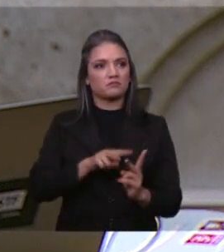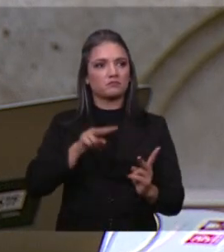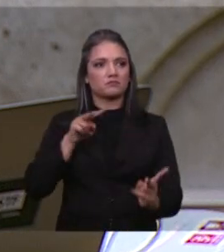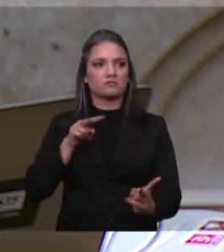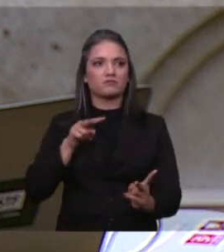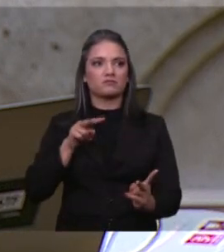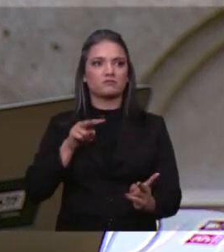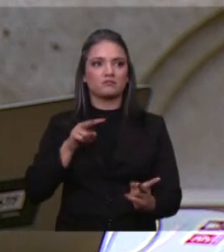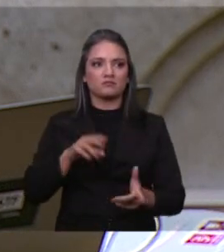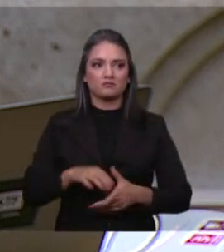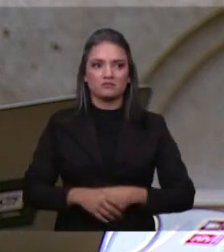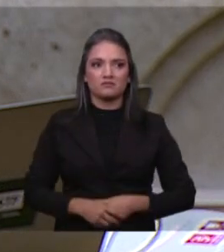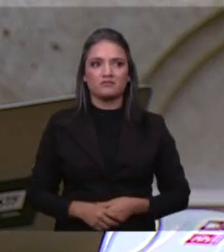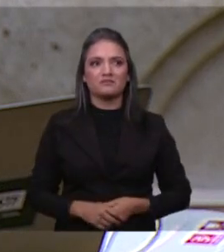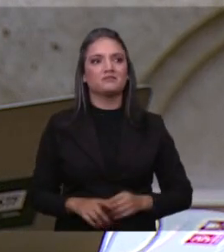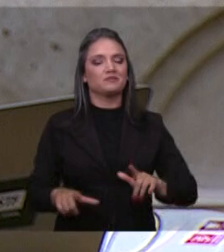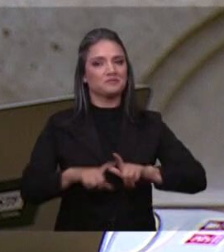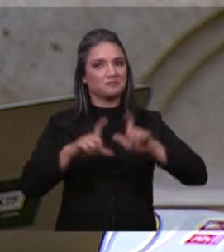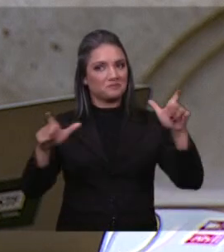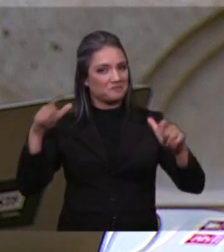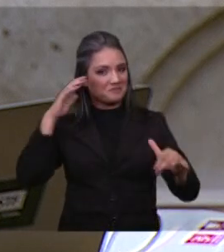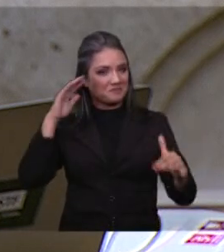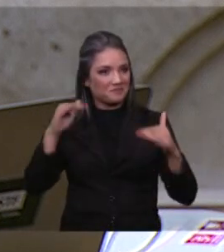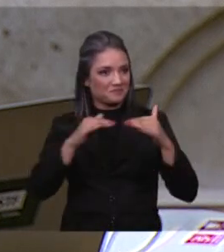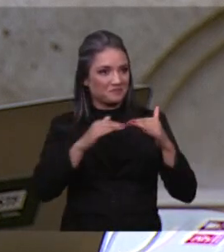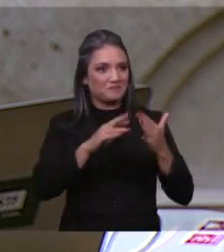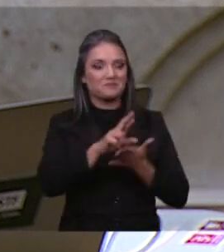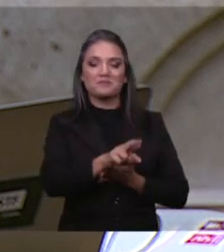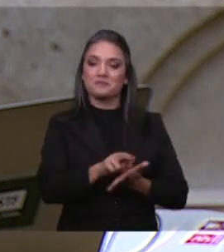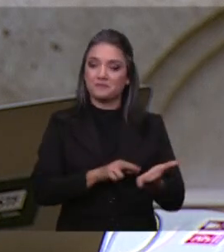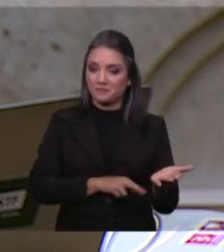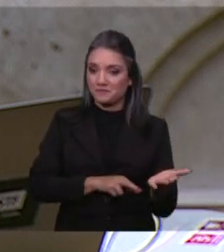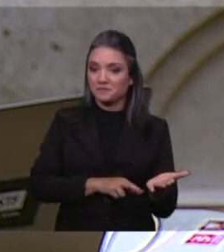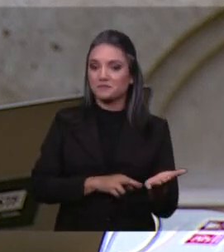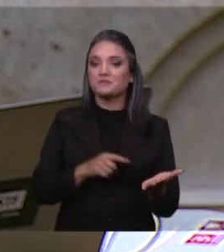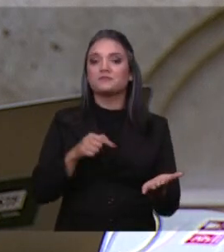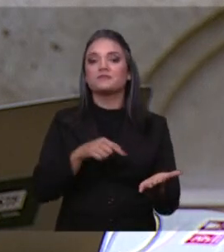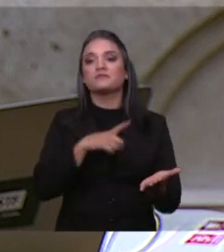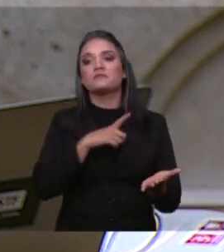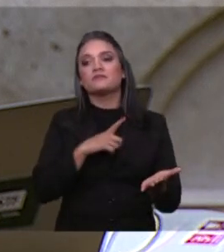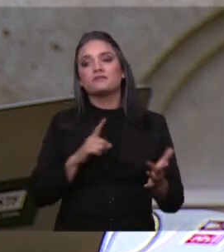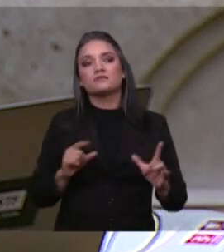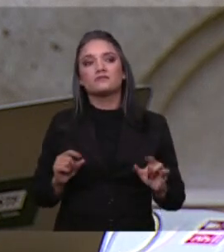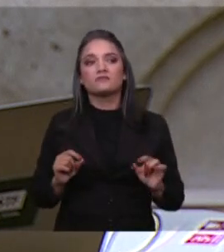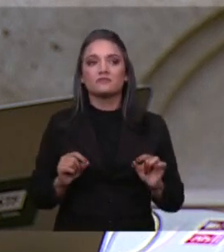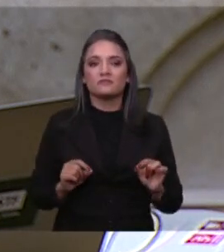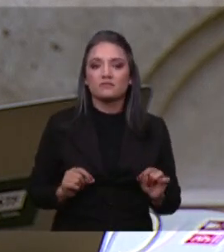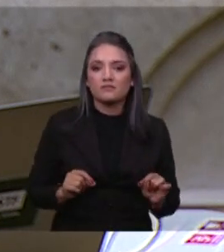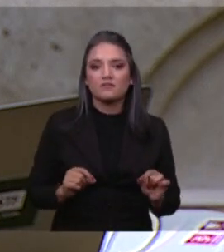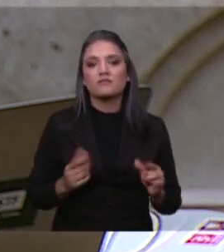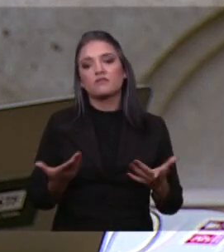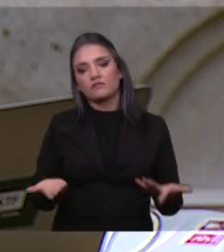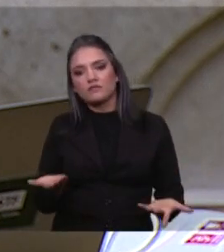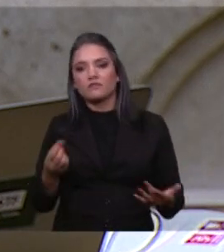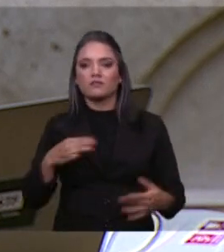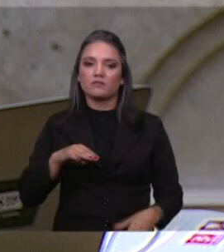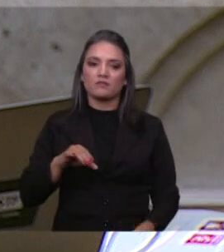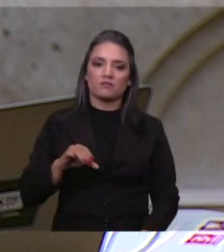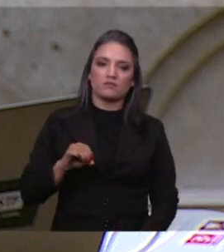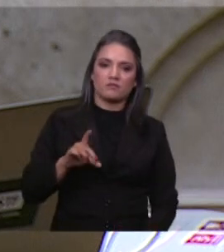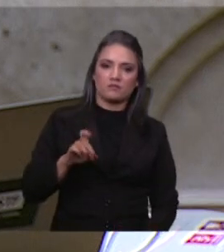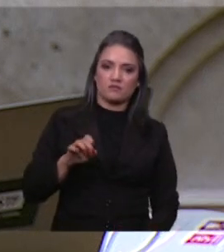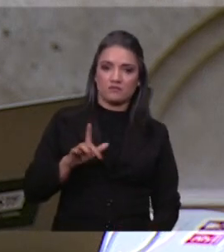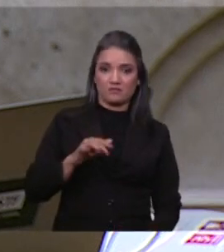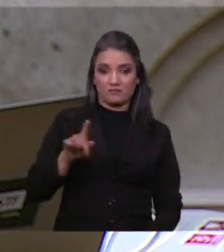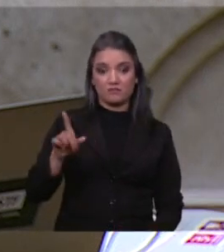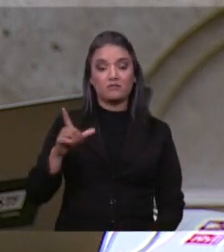a maioria acompanhou o relator, que modulava na linha do que acaba de expor. Então, há uma